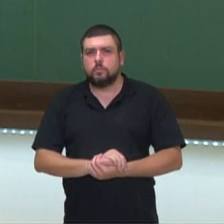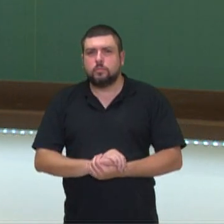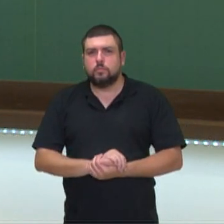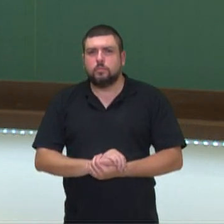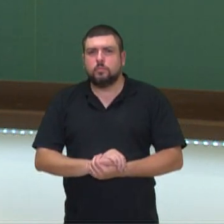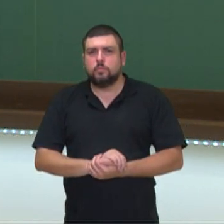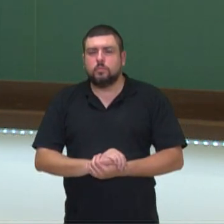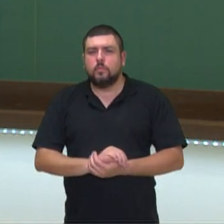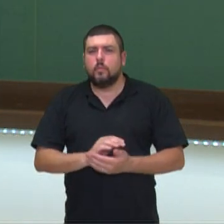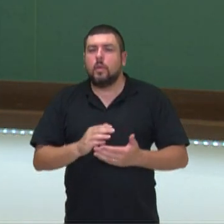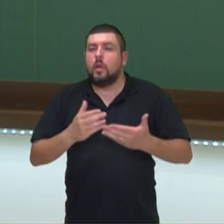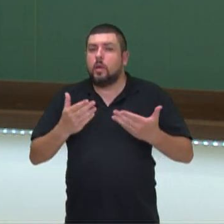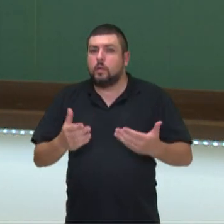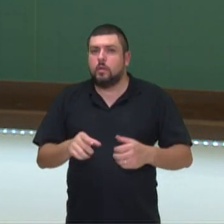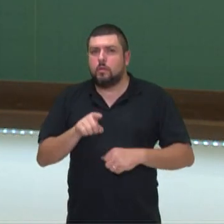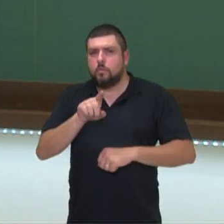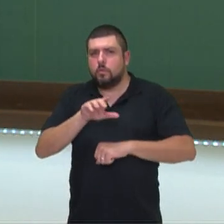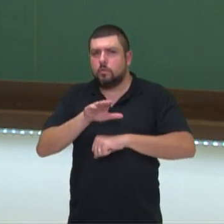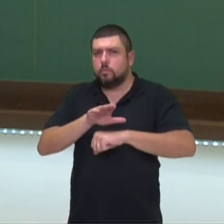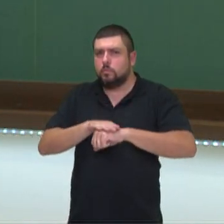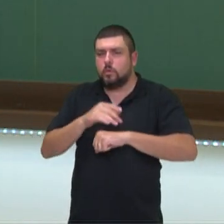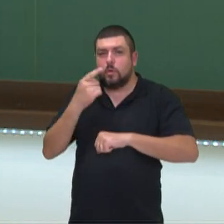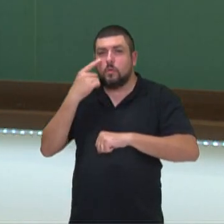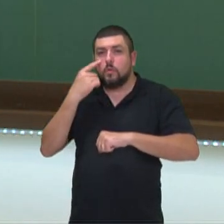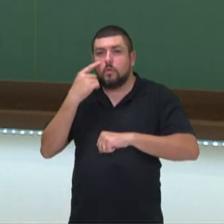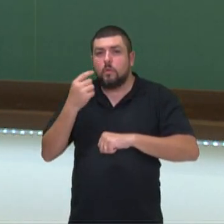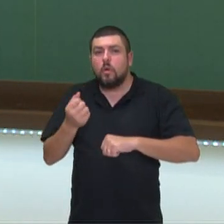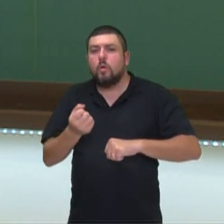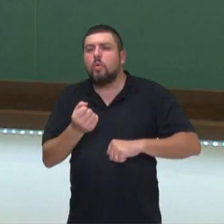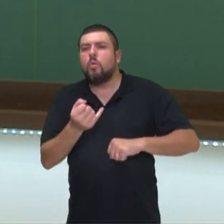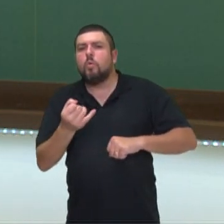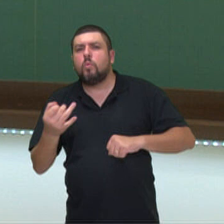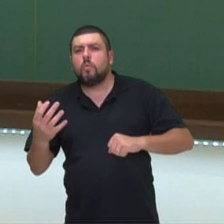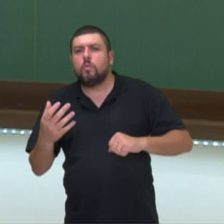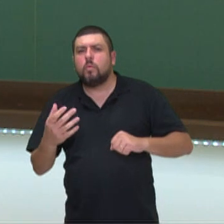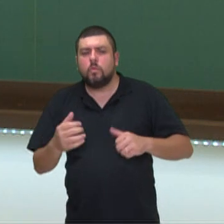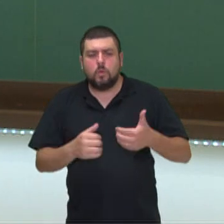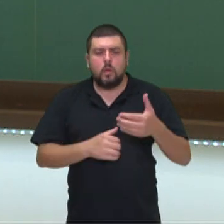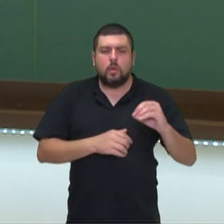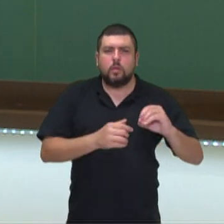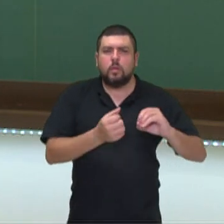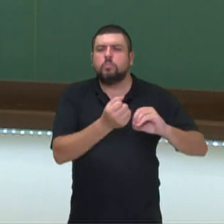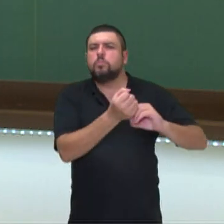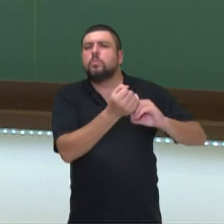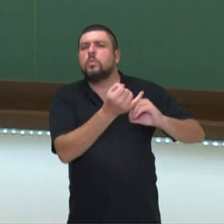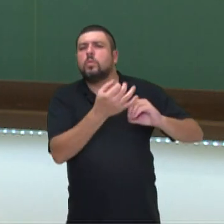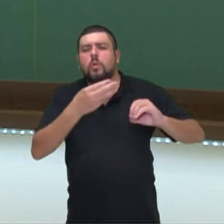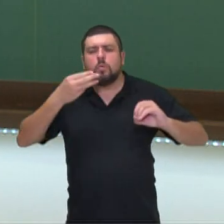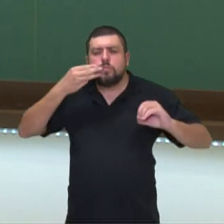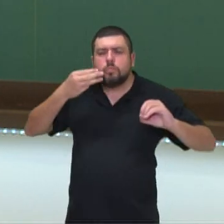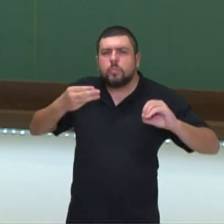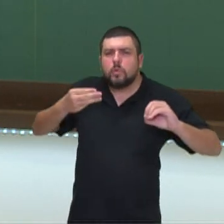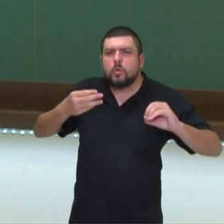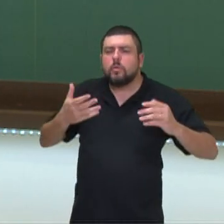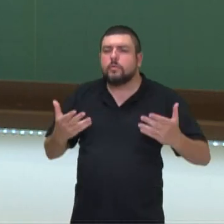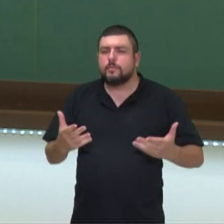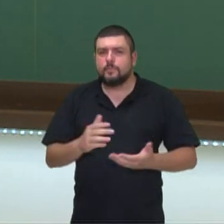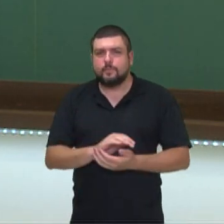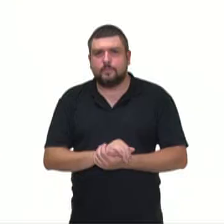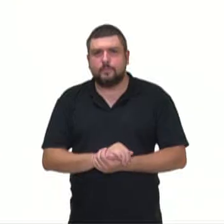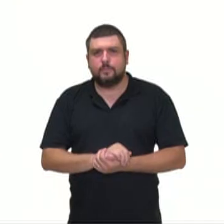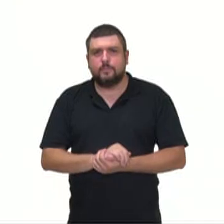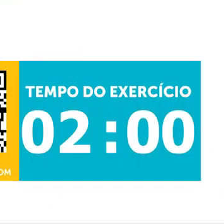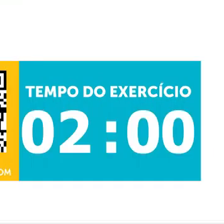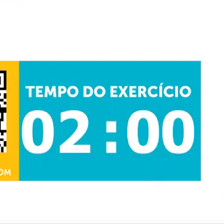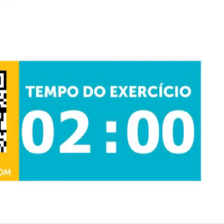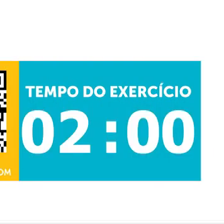Então, você vai pegar esse prêmio do reality show e vai transformar em uma potência de 10. Quero que você pense um pouquinho e a gente já volta com a resposta.